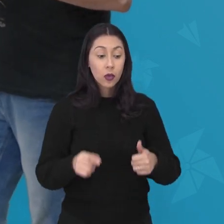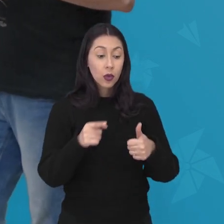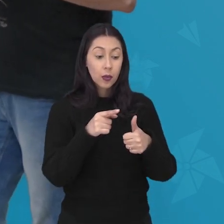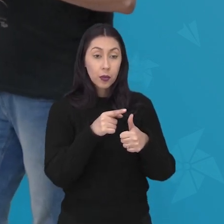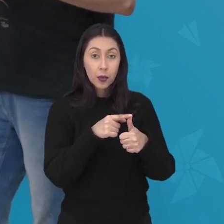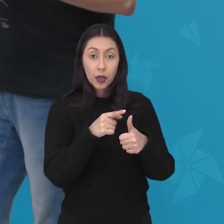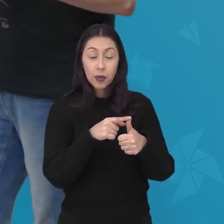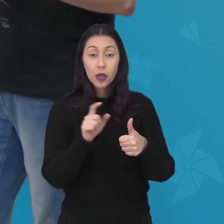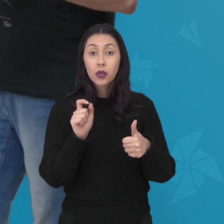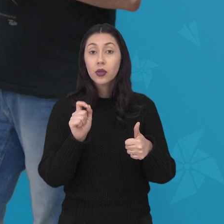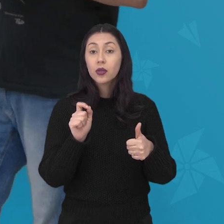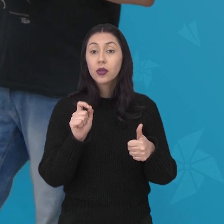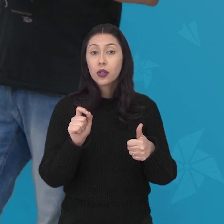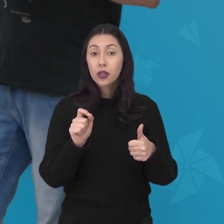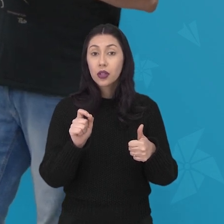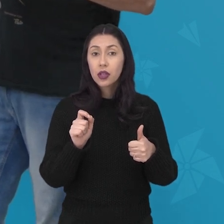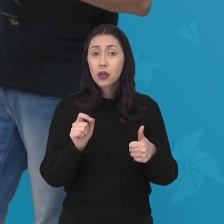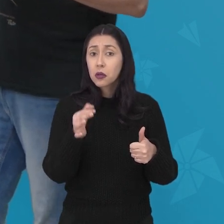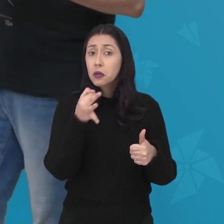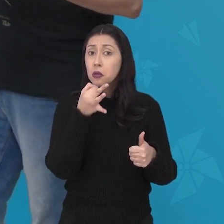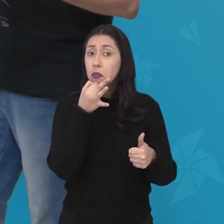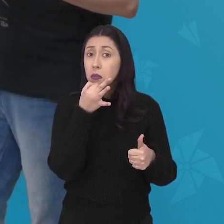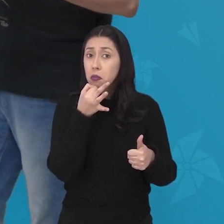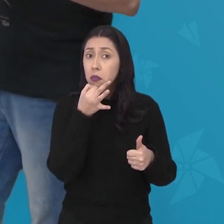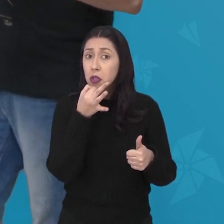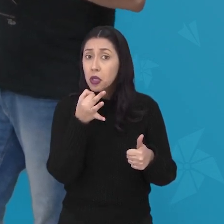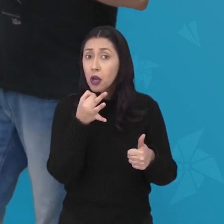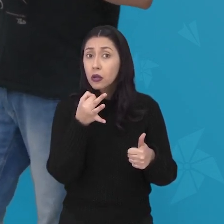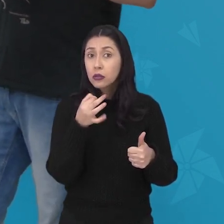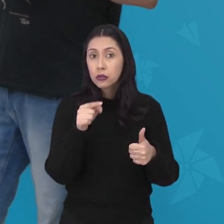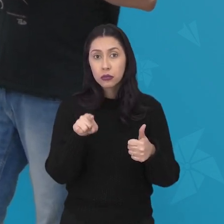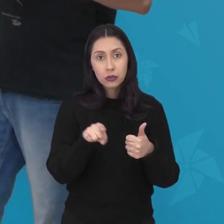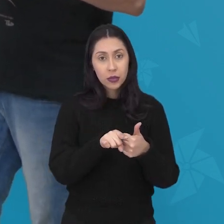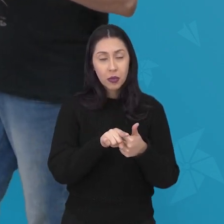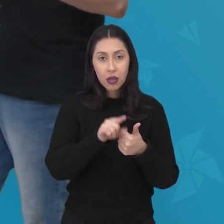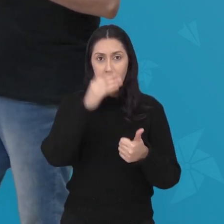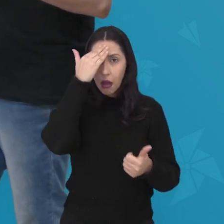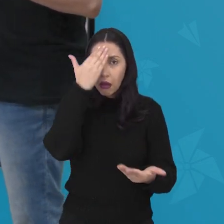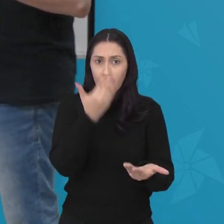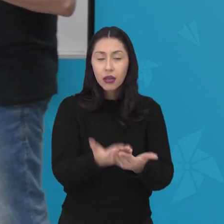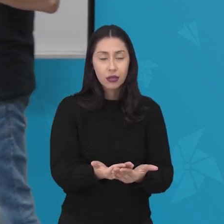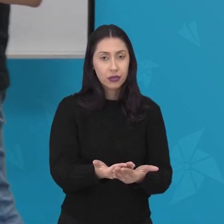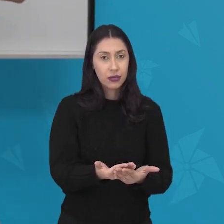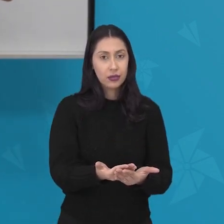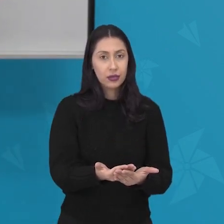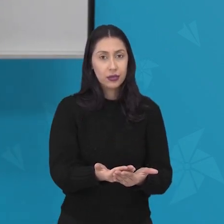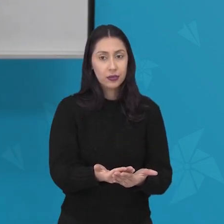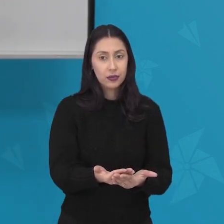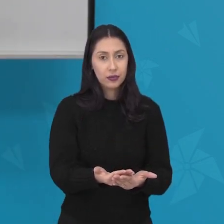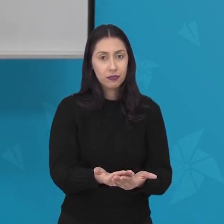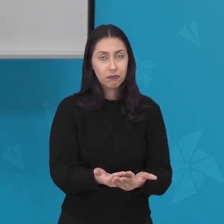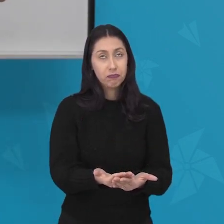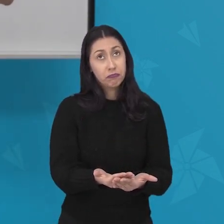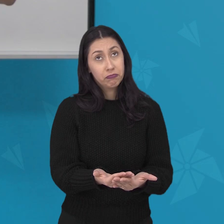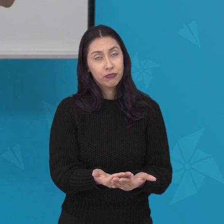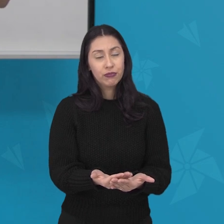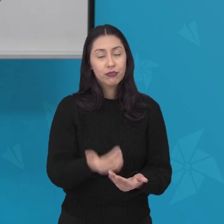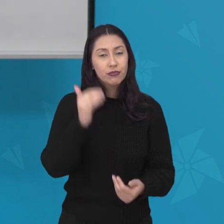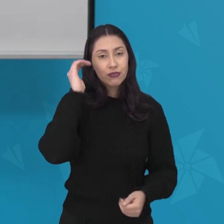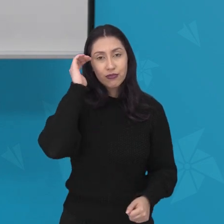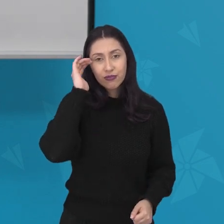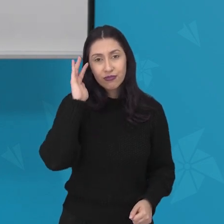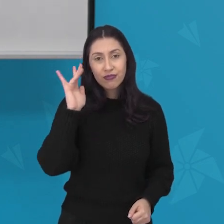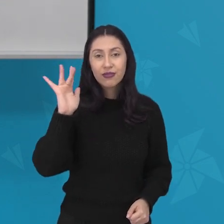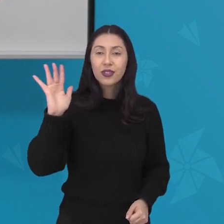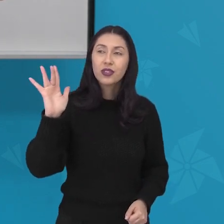O primeiro conjunto diz respeito àquilo que ele chama de opiniões e crenças, né? Vocês podem imaginar